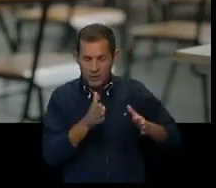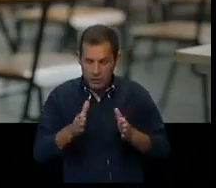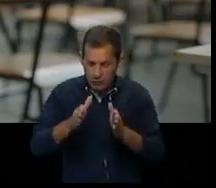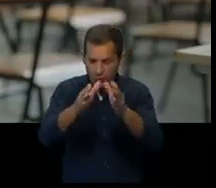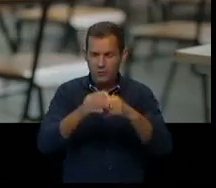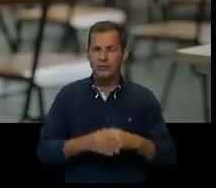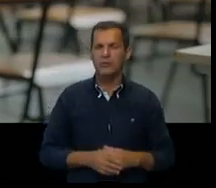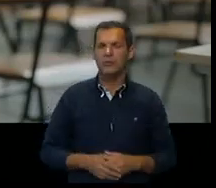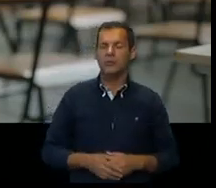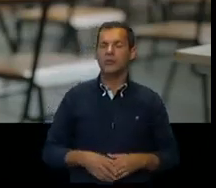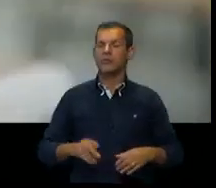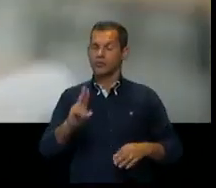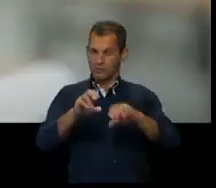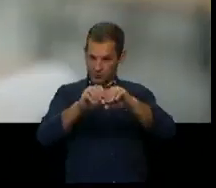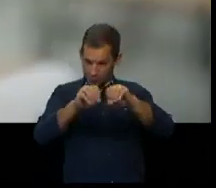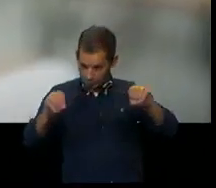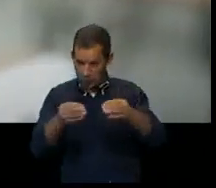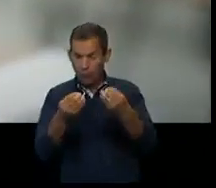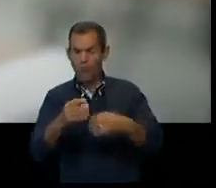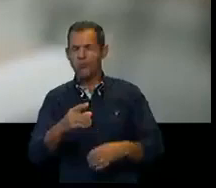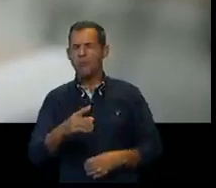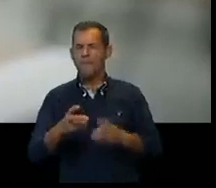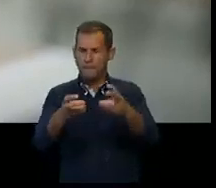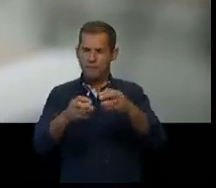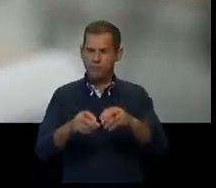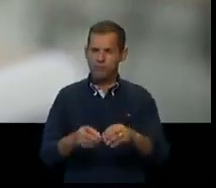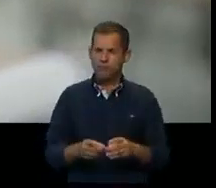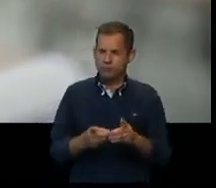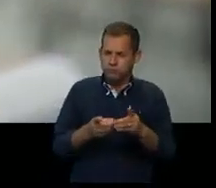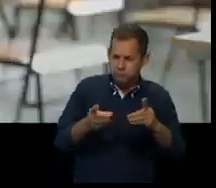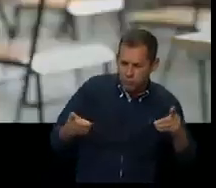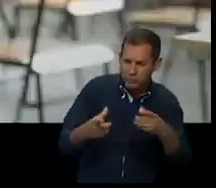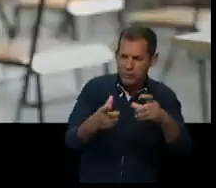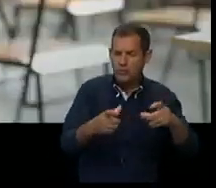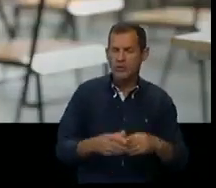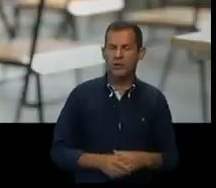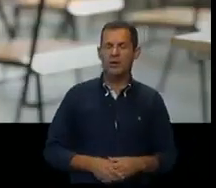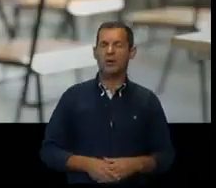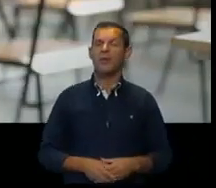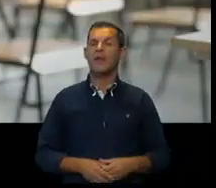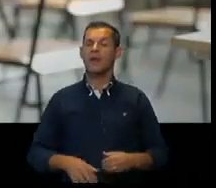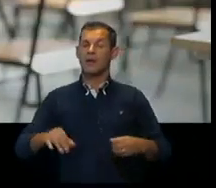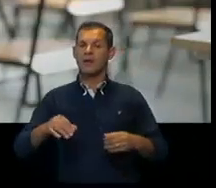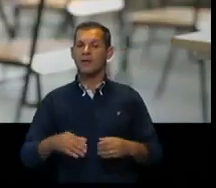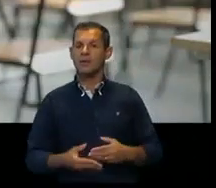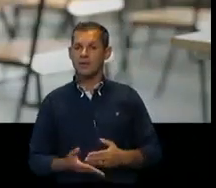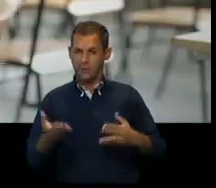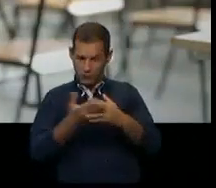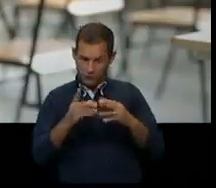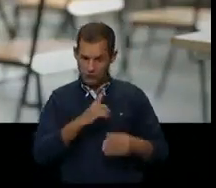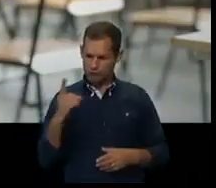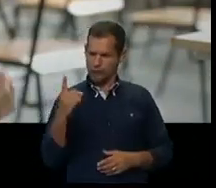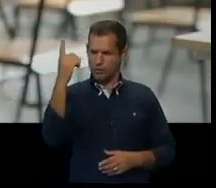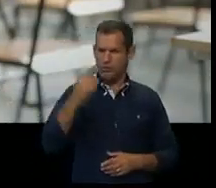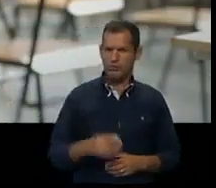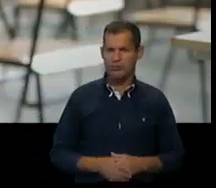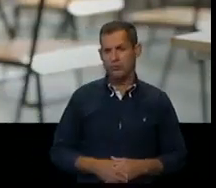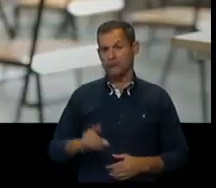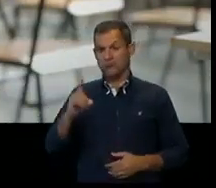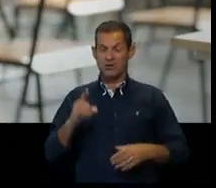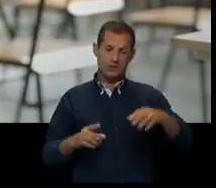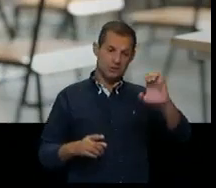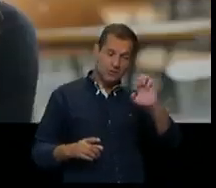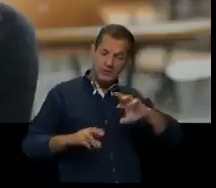caso, através da tubulação. E como definir o tamanho dos reservatórios? Por exemplo, no meio é uma determinada altura, um pouquinho para lá é